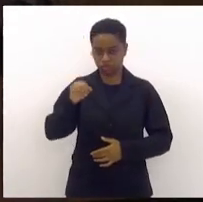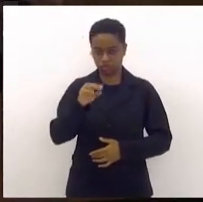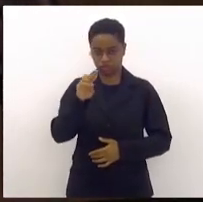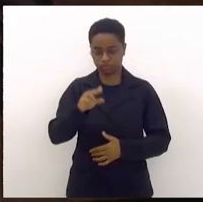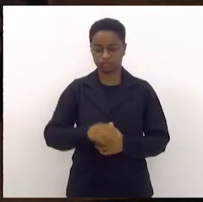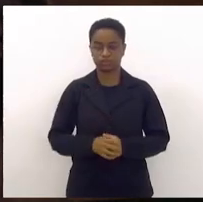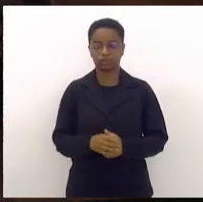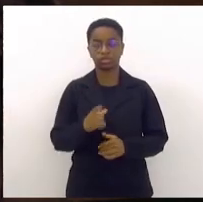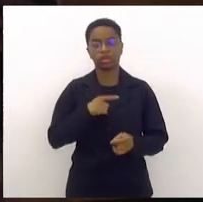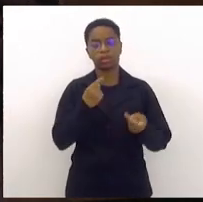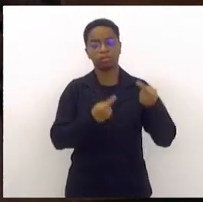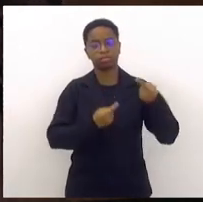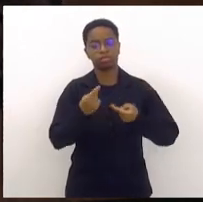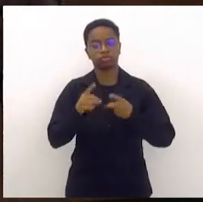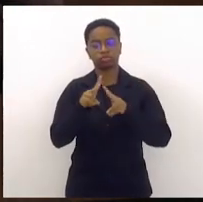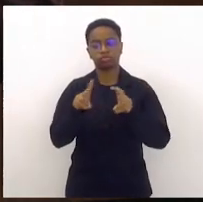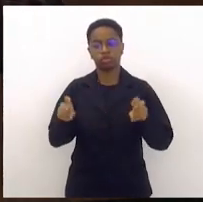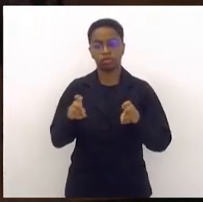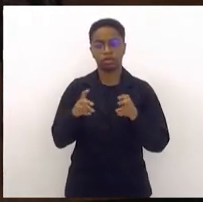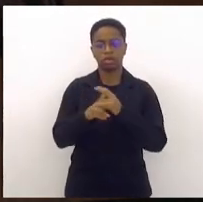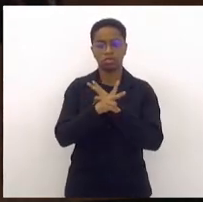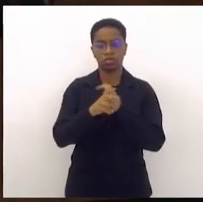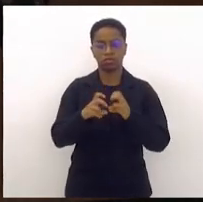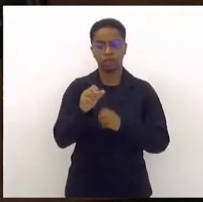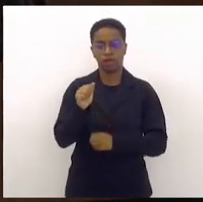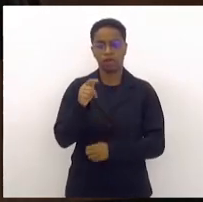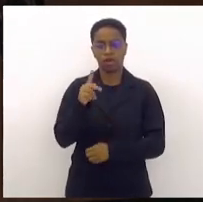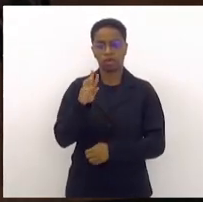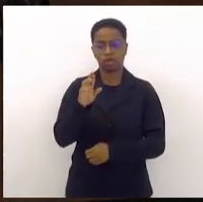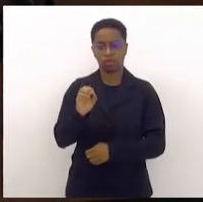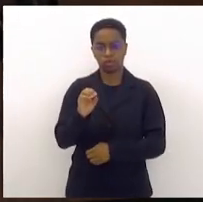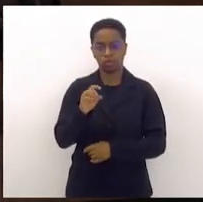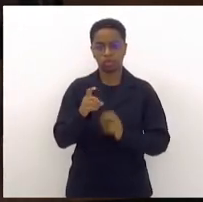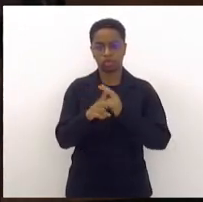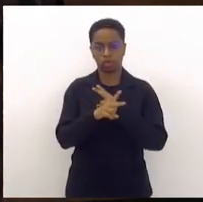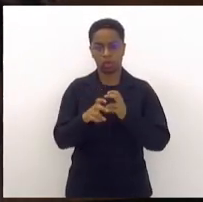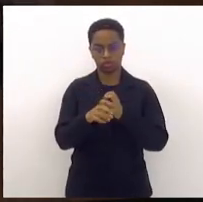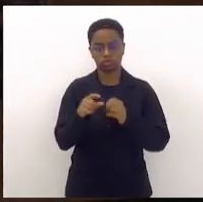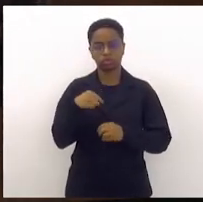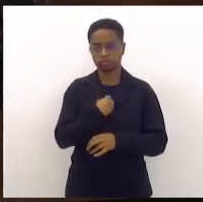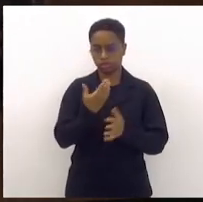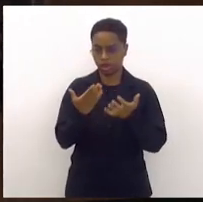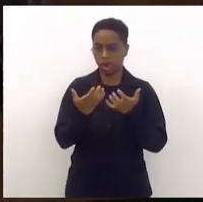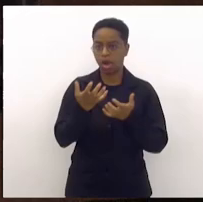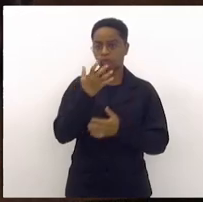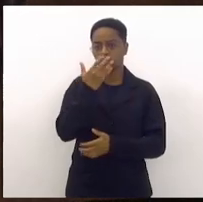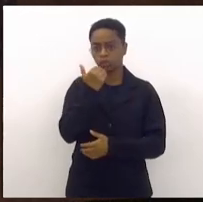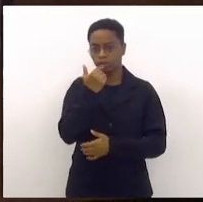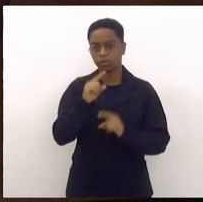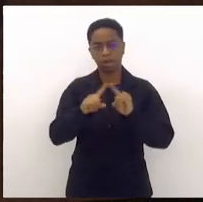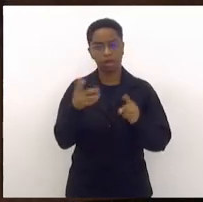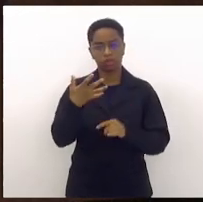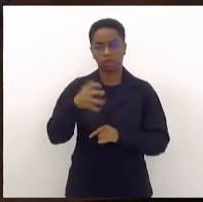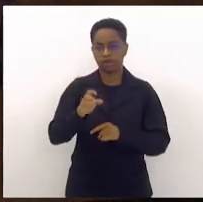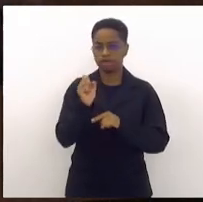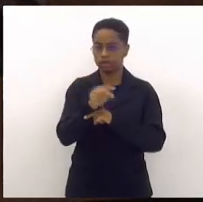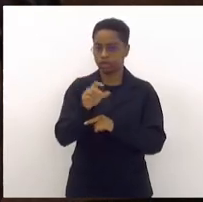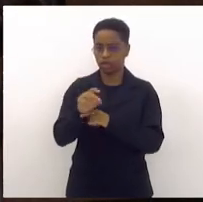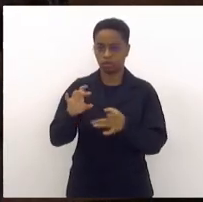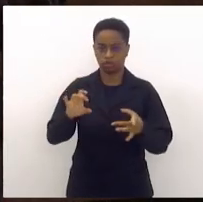A discussão dos agrotóxicos. Nós queremos comida sem veneno. É o que Vossa Excelência diz dia sim, dia